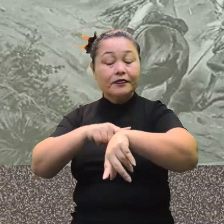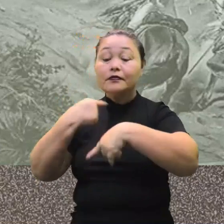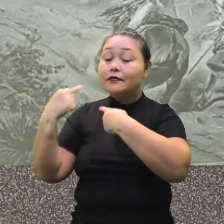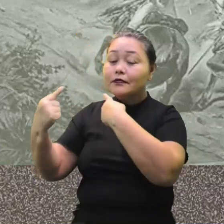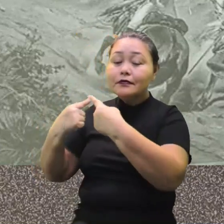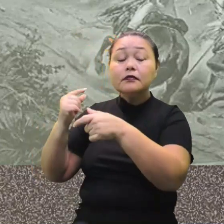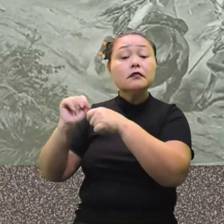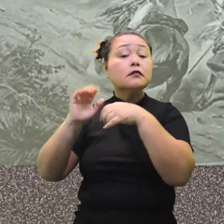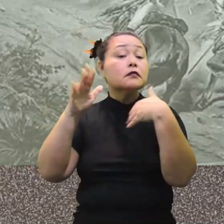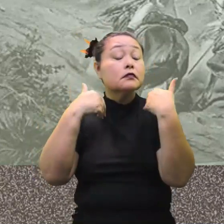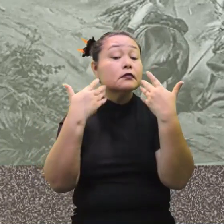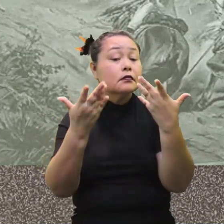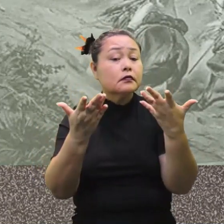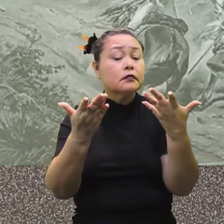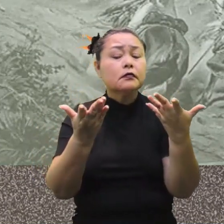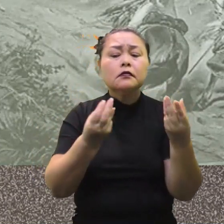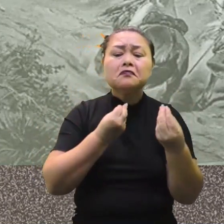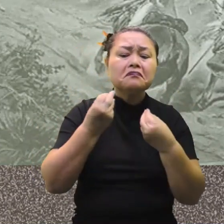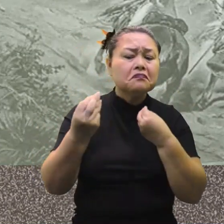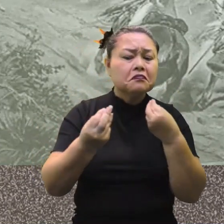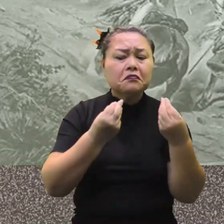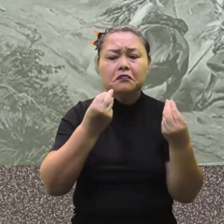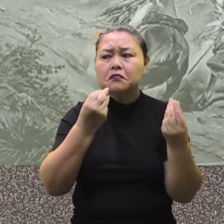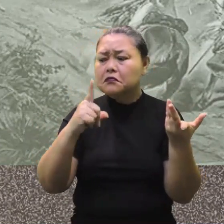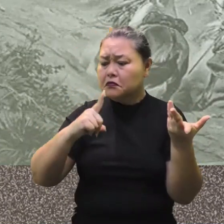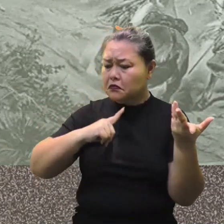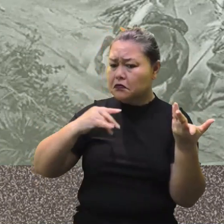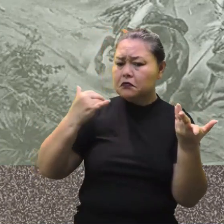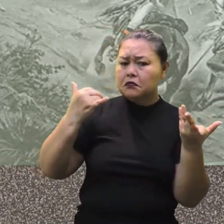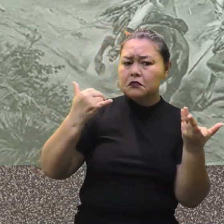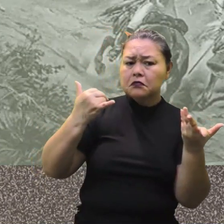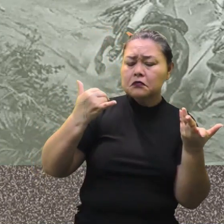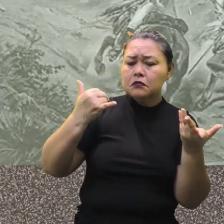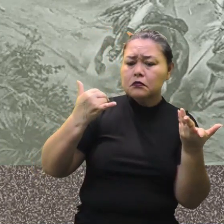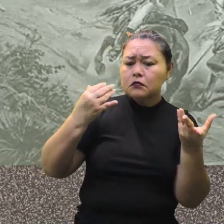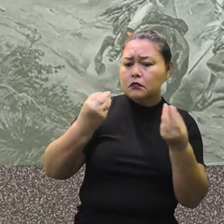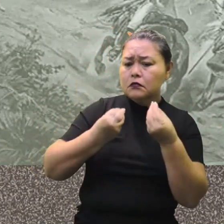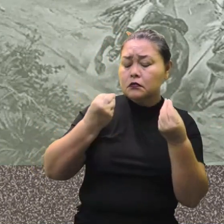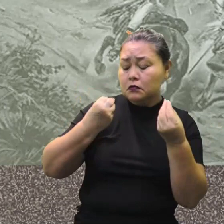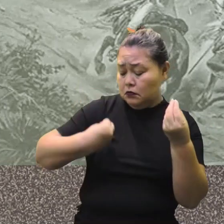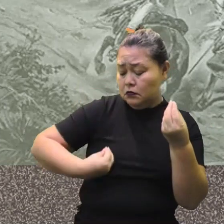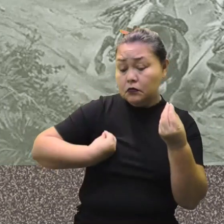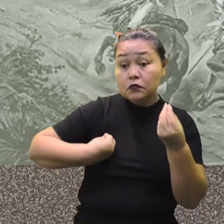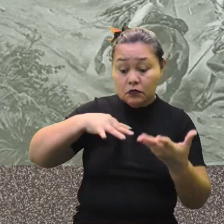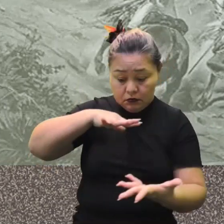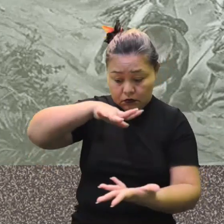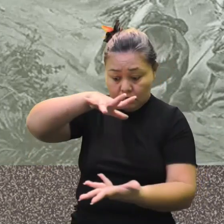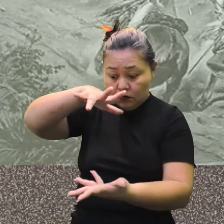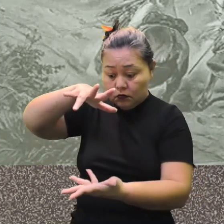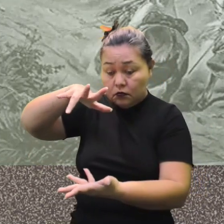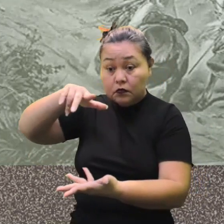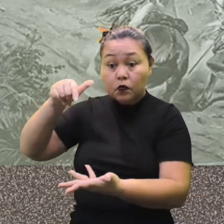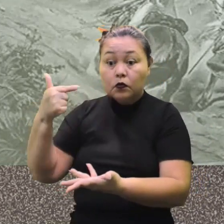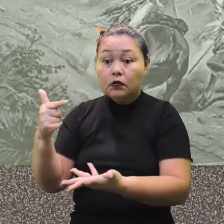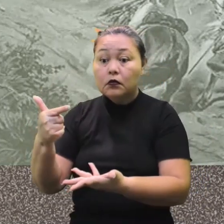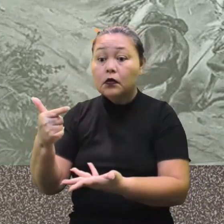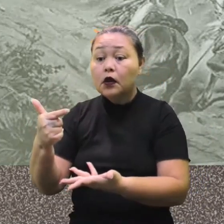estava discutindo sobre como gerar, como viver nesse mundo